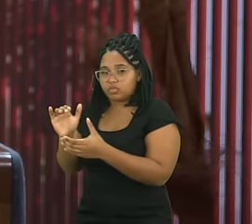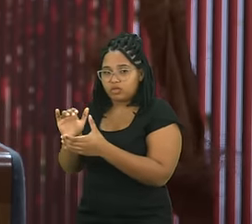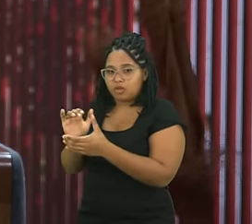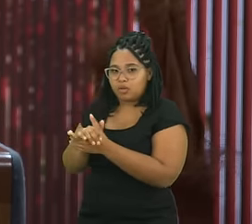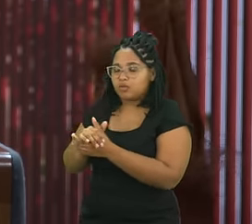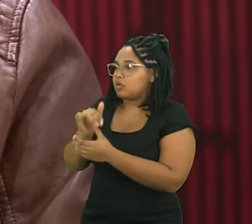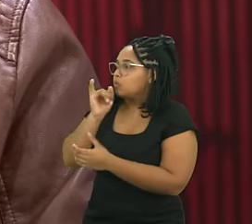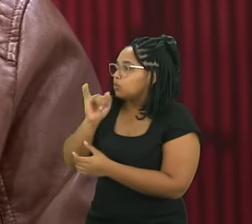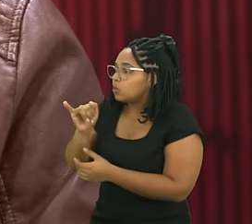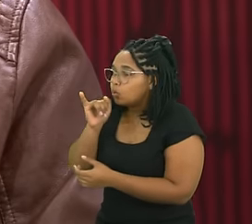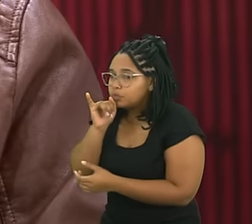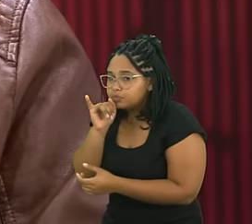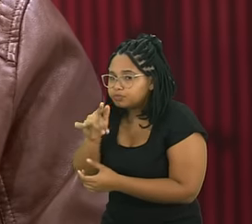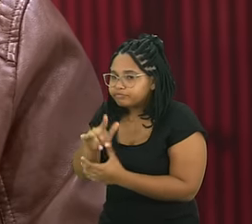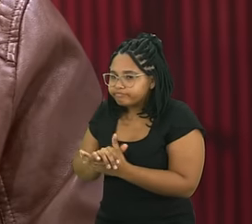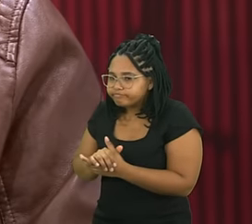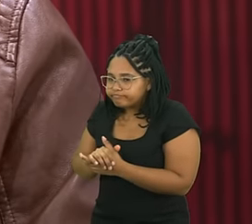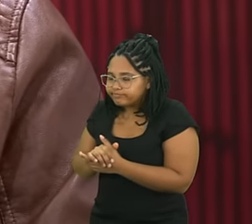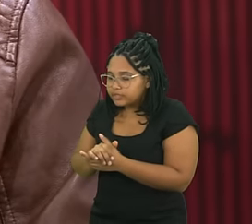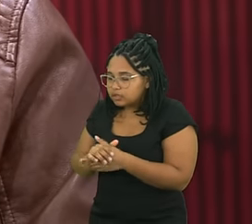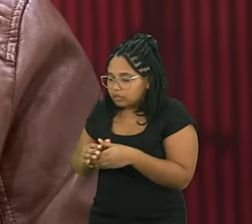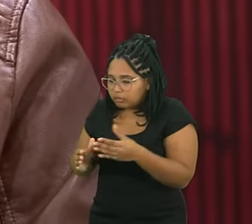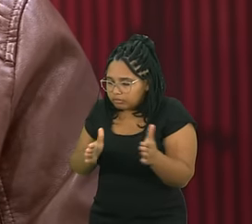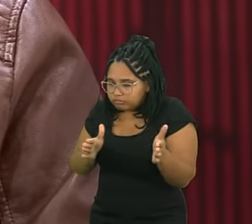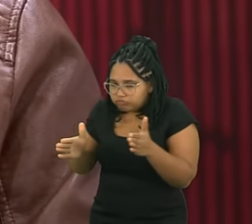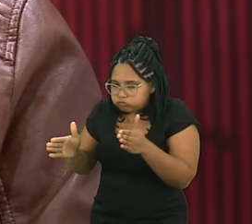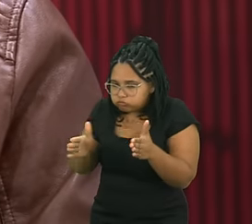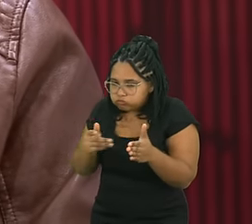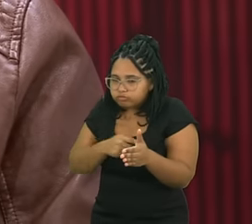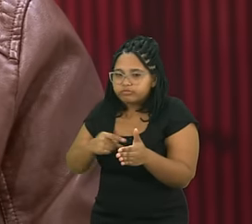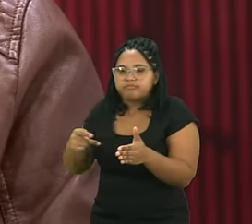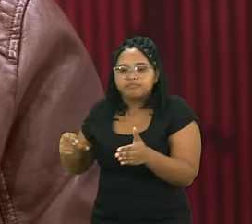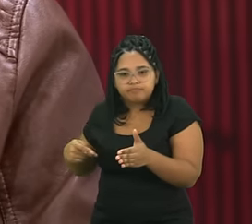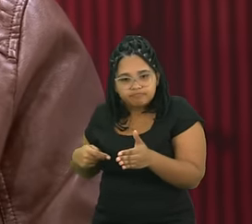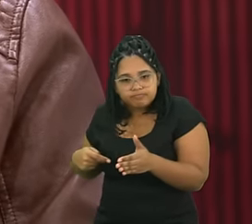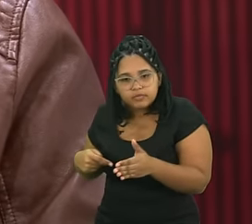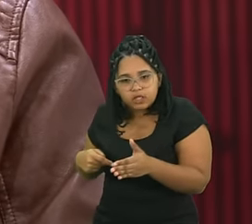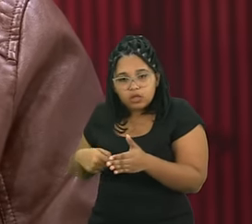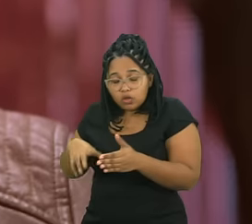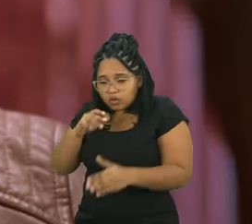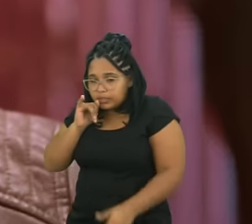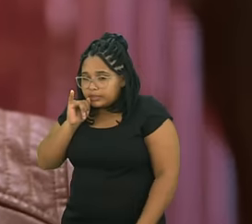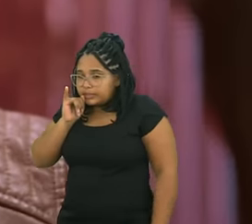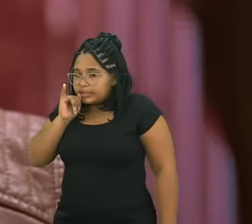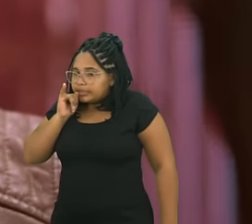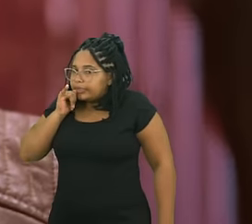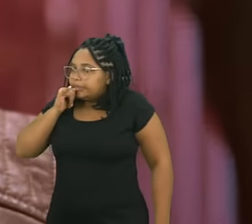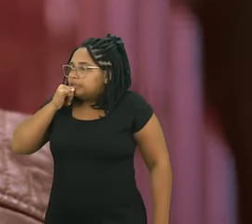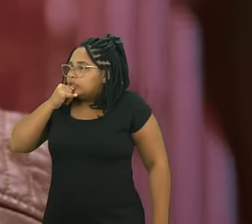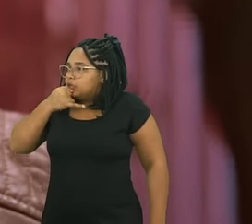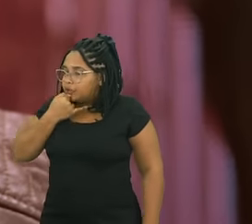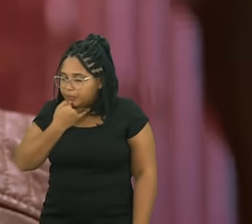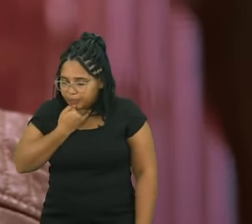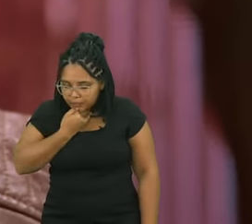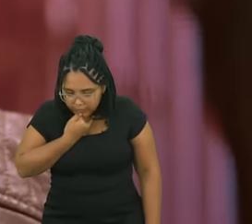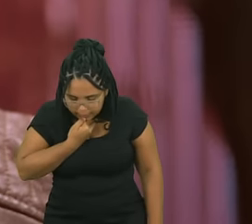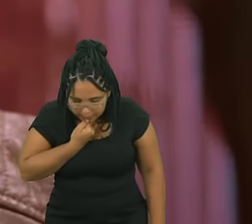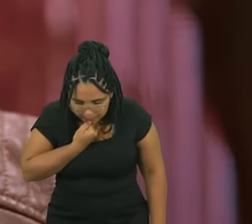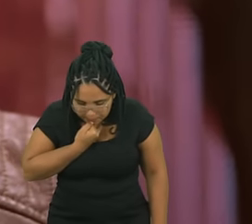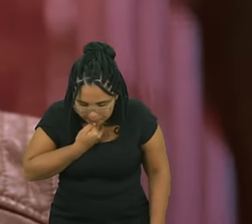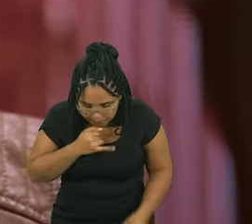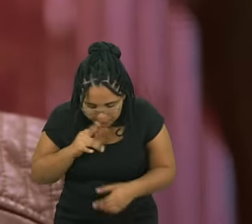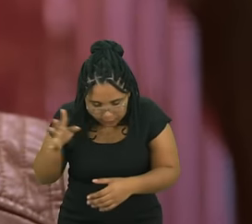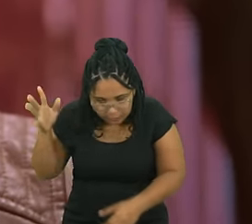ele se encontrava. Conforme ela me contava a situação do nosso pastor, eu fiquei muito triste. E naquela madrugada eu